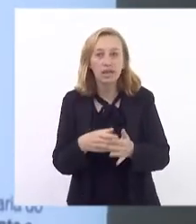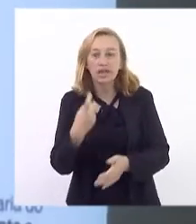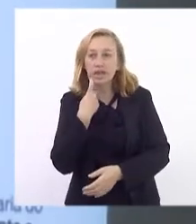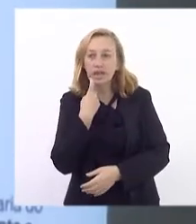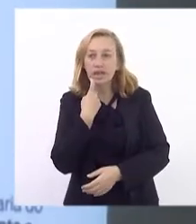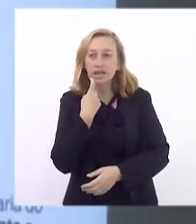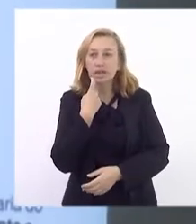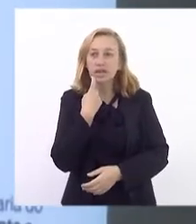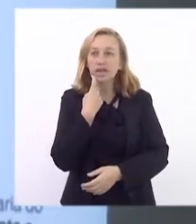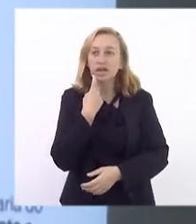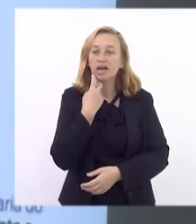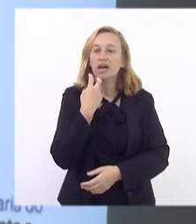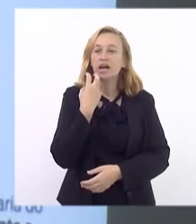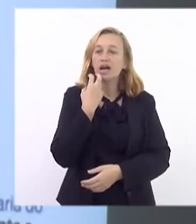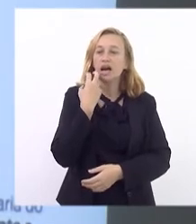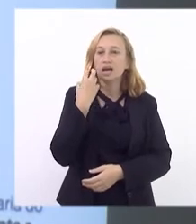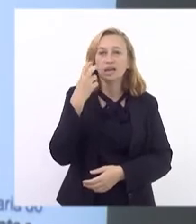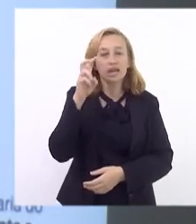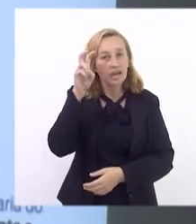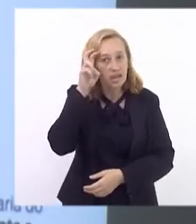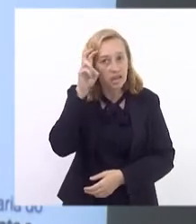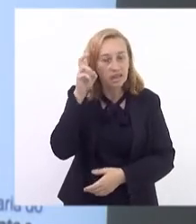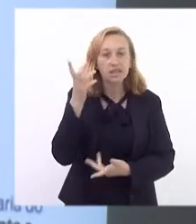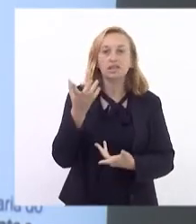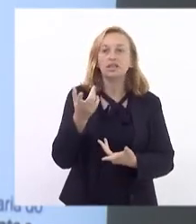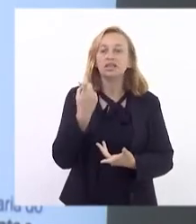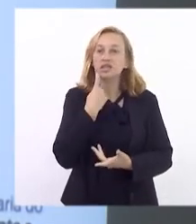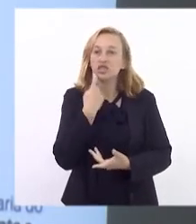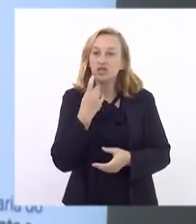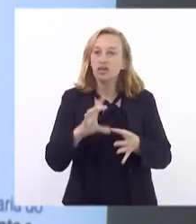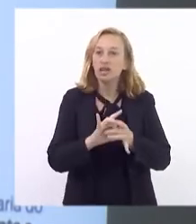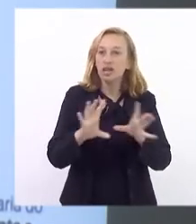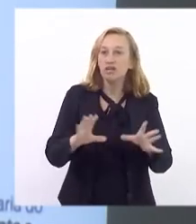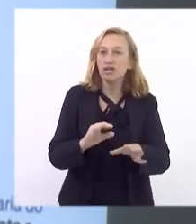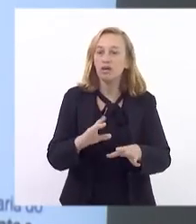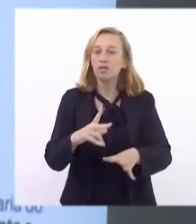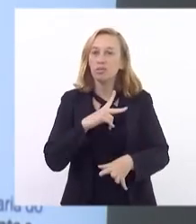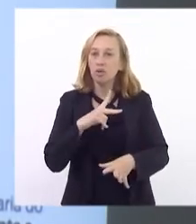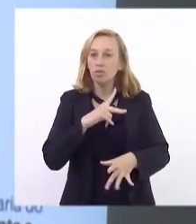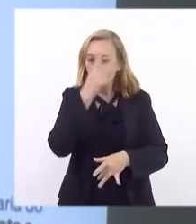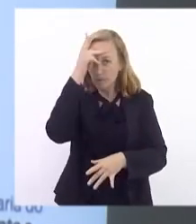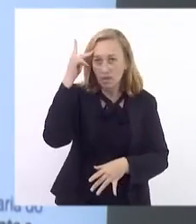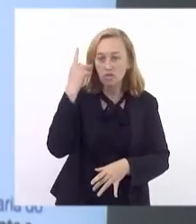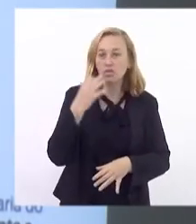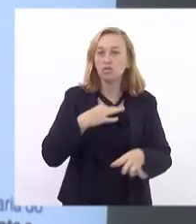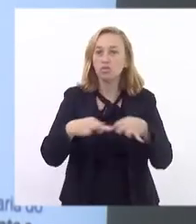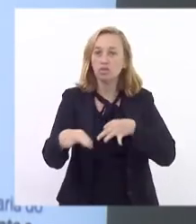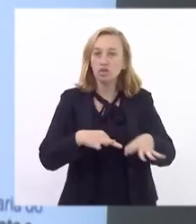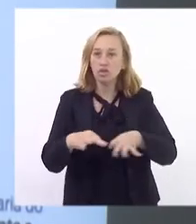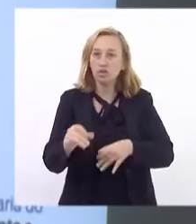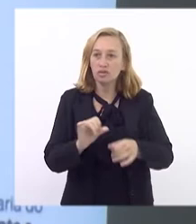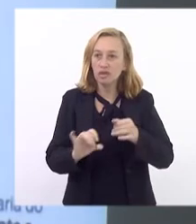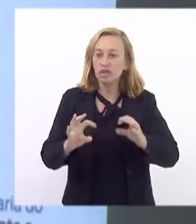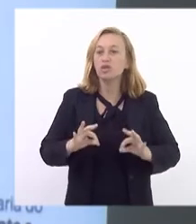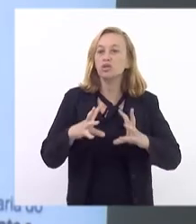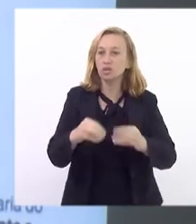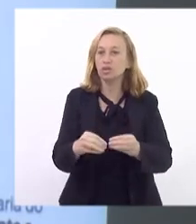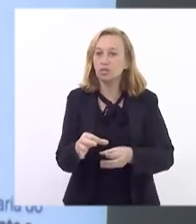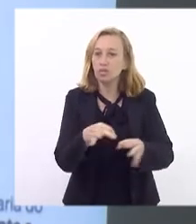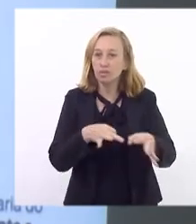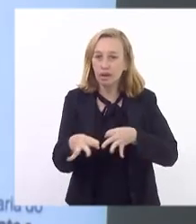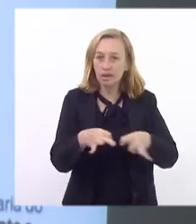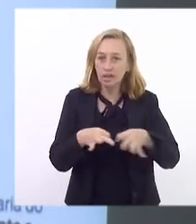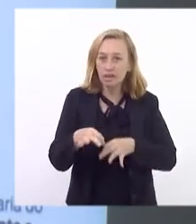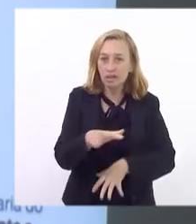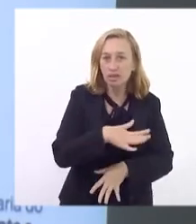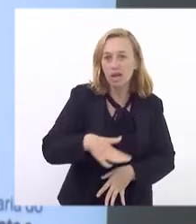para o próprio pessoal do projeto fazer toda a organização, fazer tudo que necessita na área, na